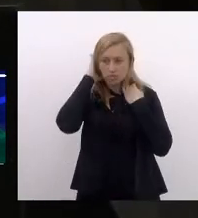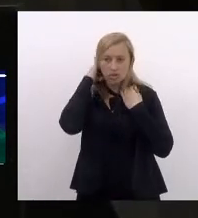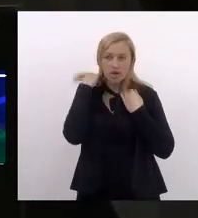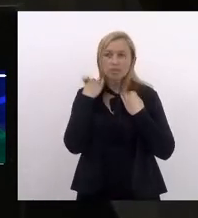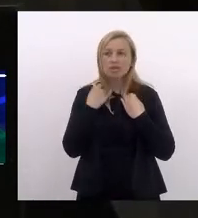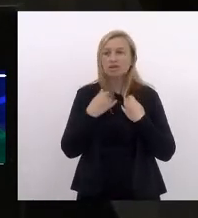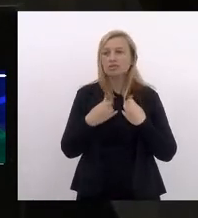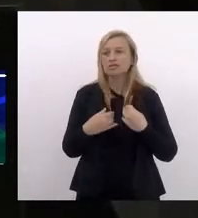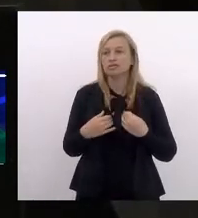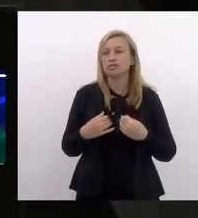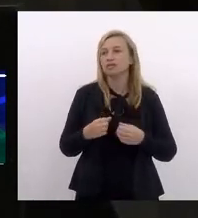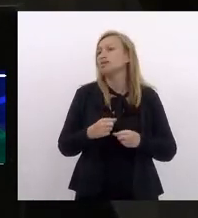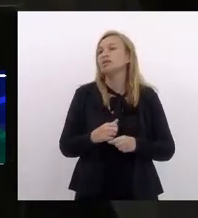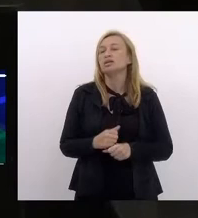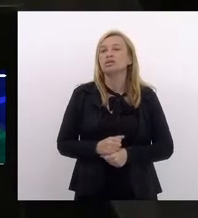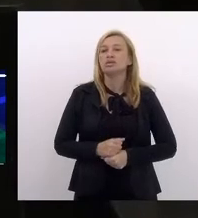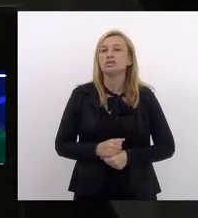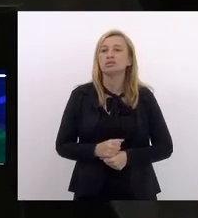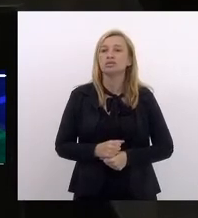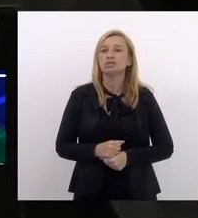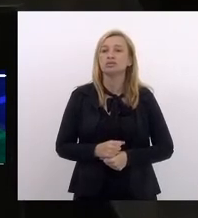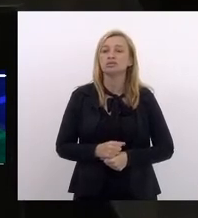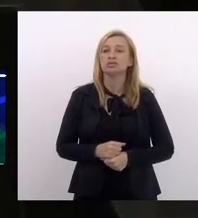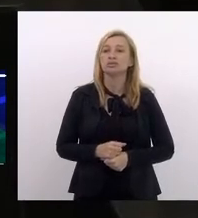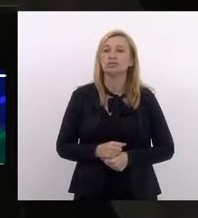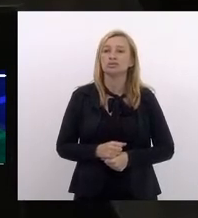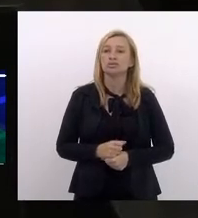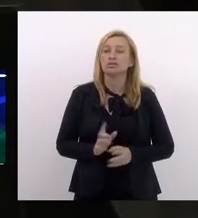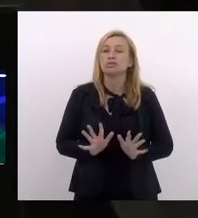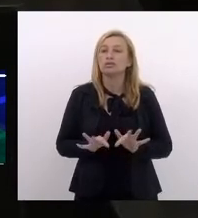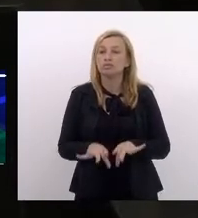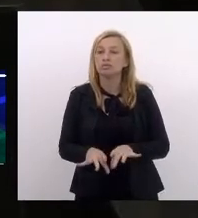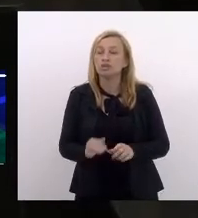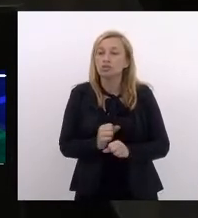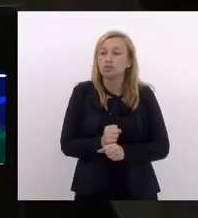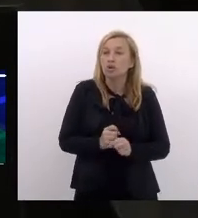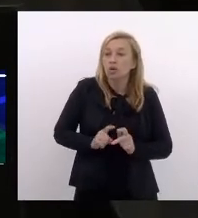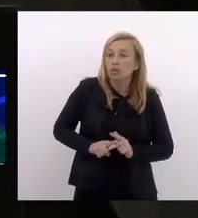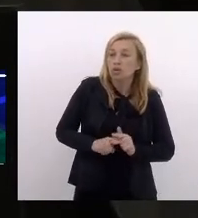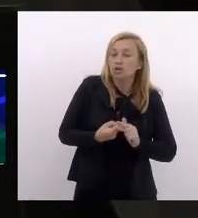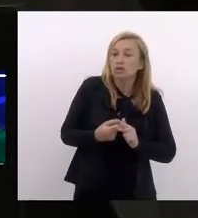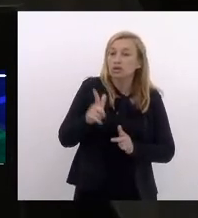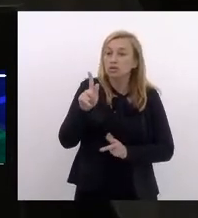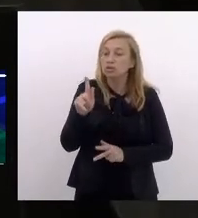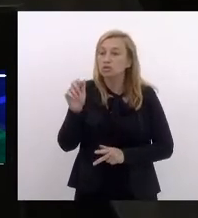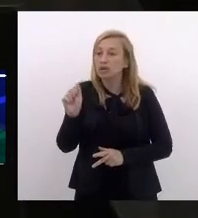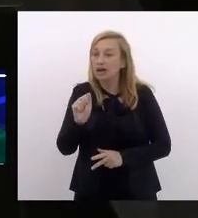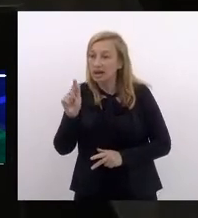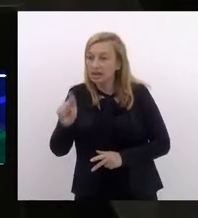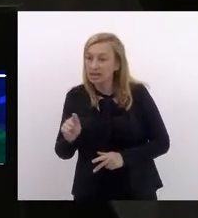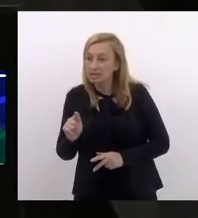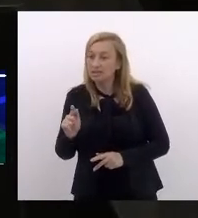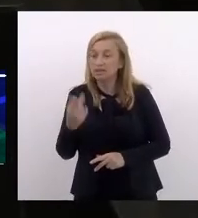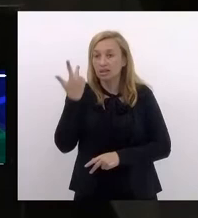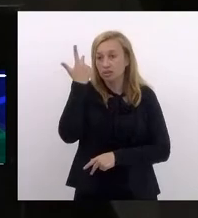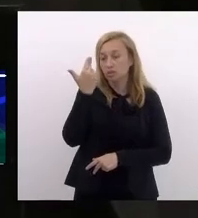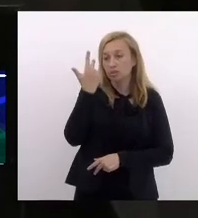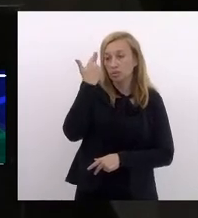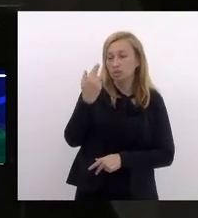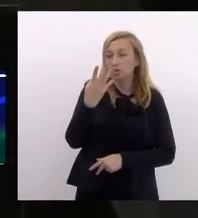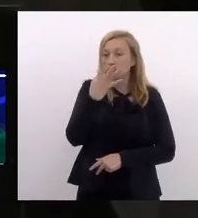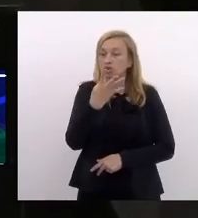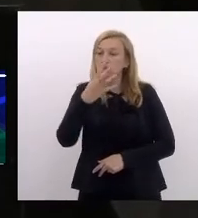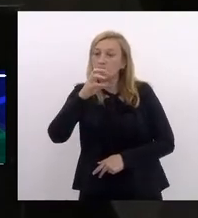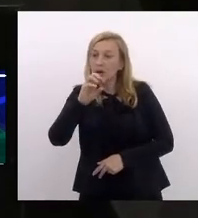para a virada do ano um reajuste do gás natural de